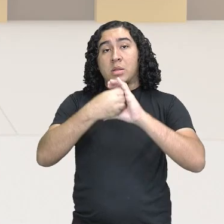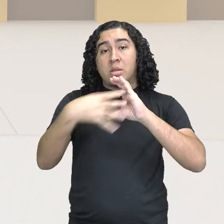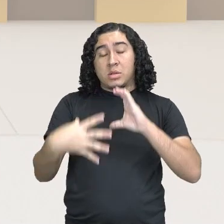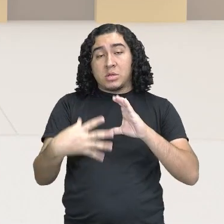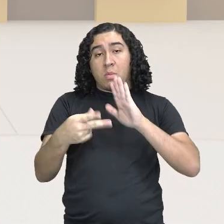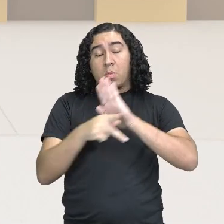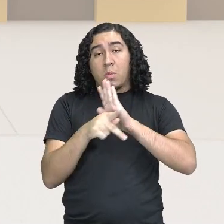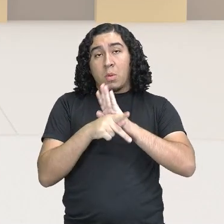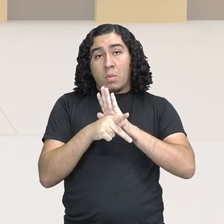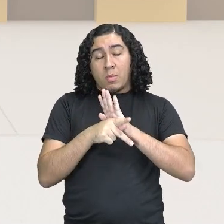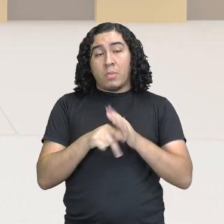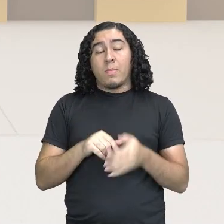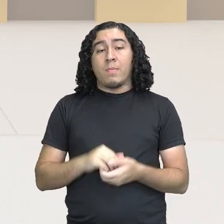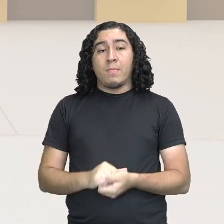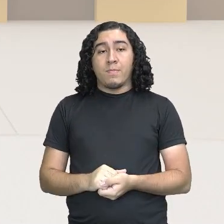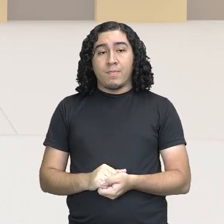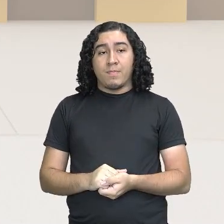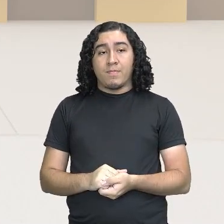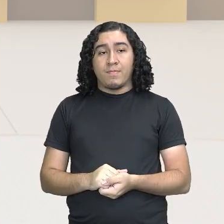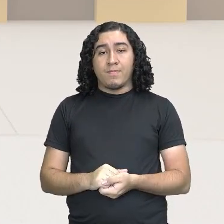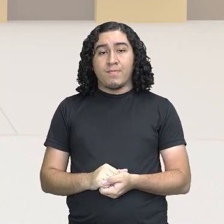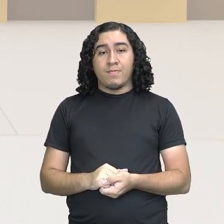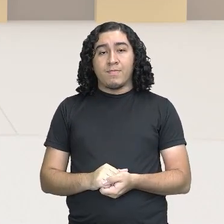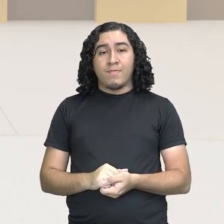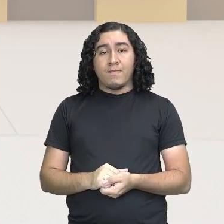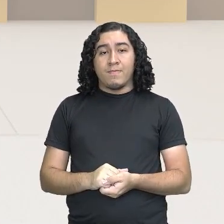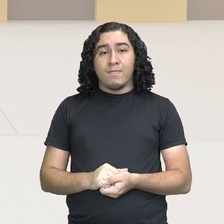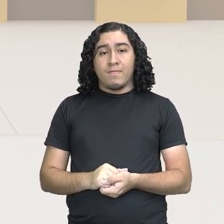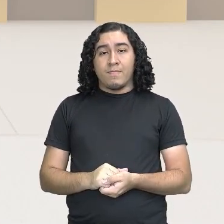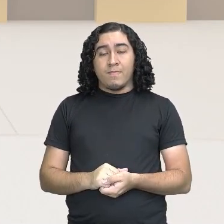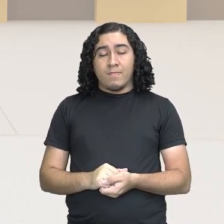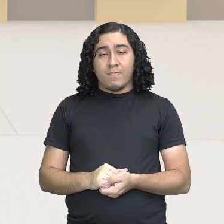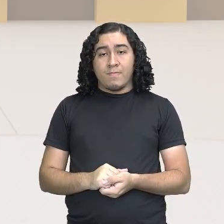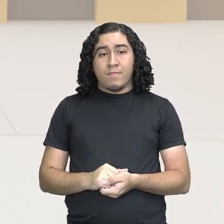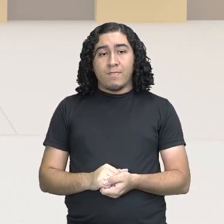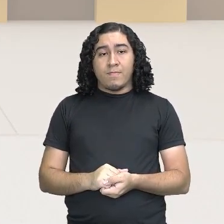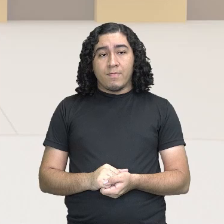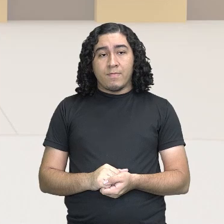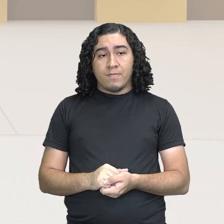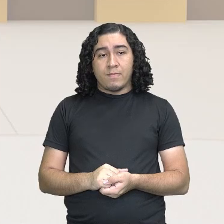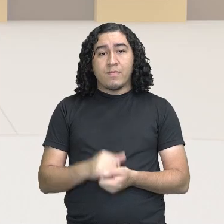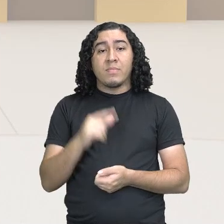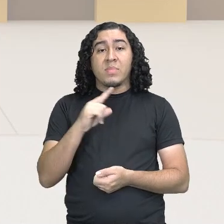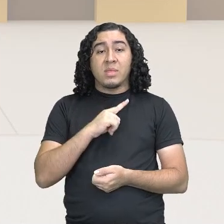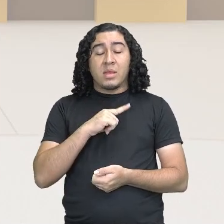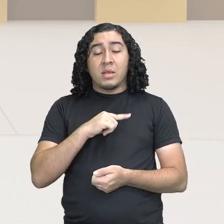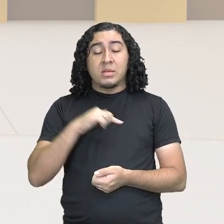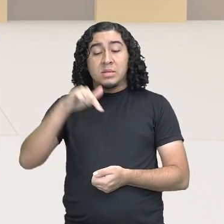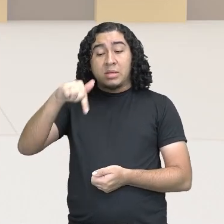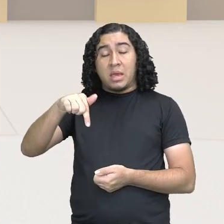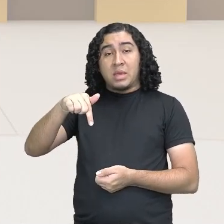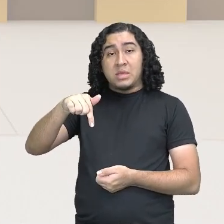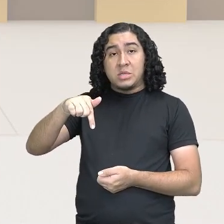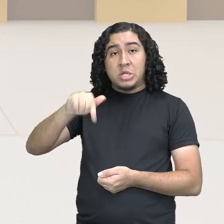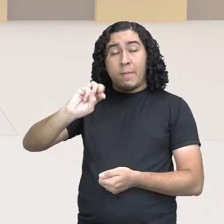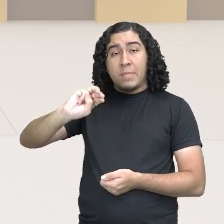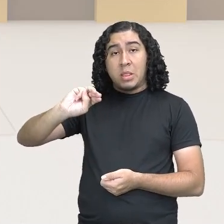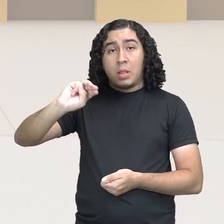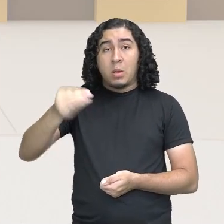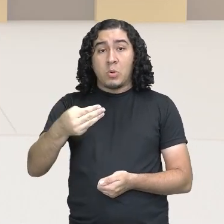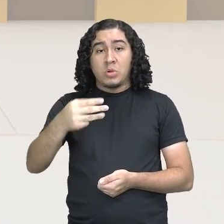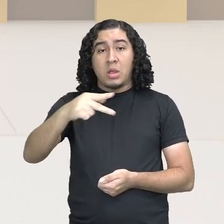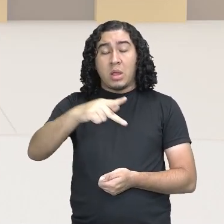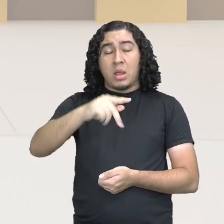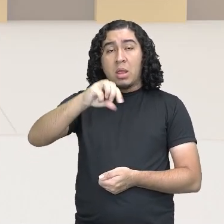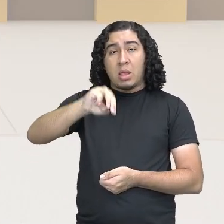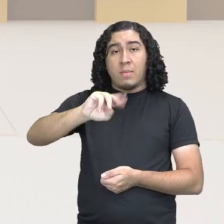Internacional. Acompanhe aí com a gente. Então, a Amazônia Internacional, ela tem 7 milhões de quilômetros quadrados.